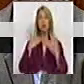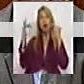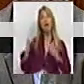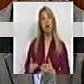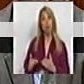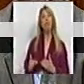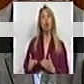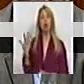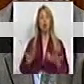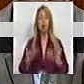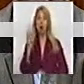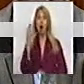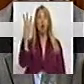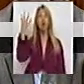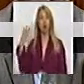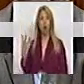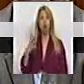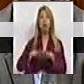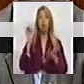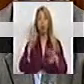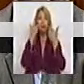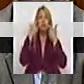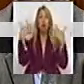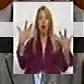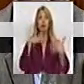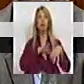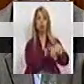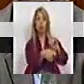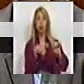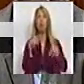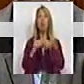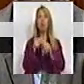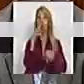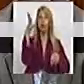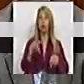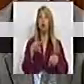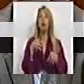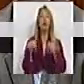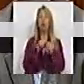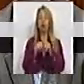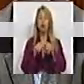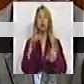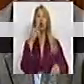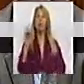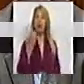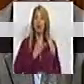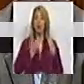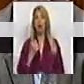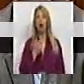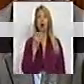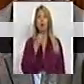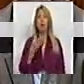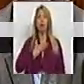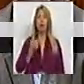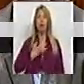4 anos atrás, fruto da devastação que a política do PSD, do PPD-PSD, teve e